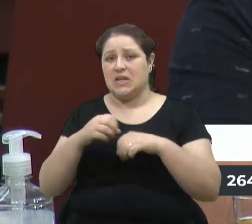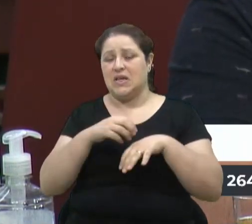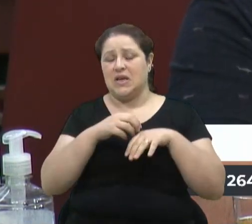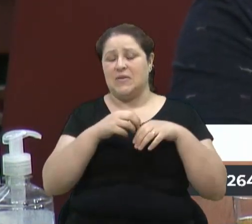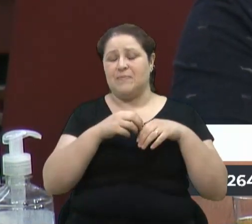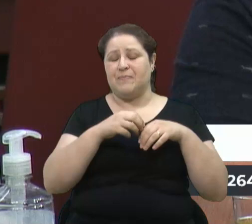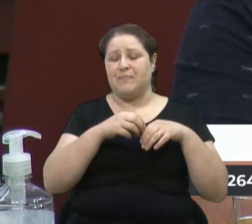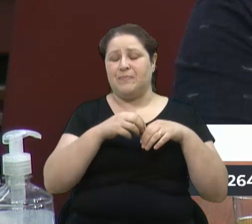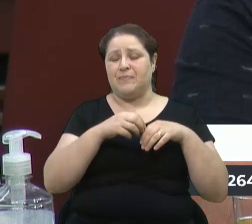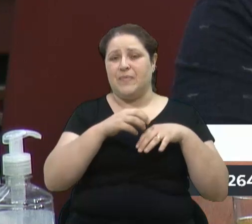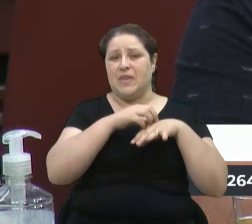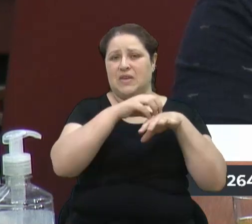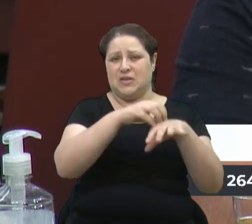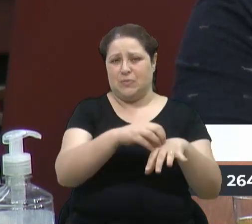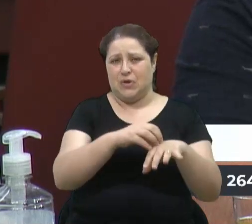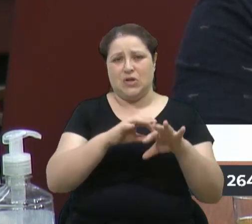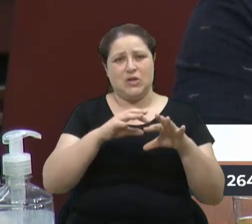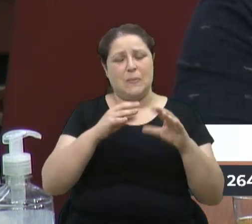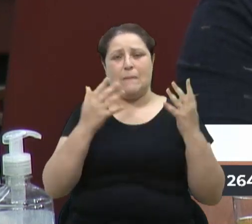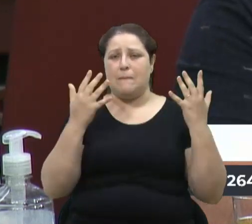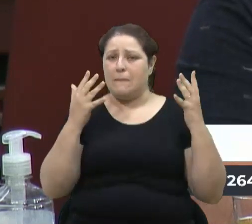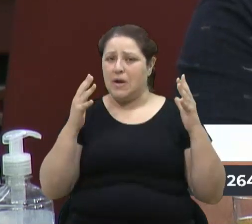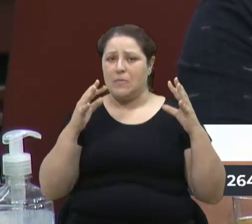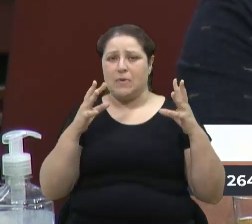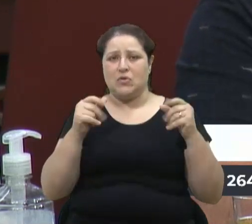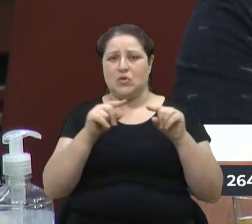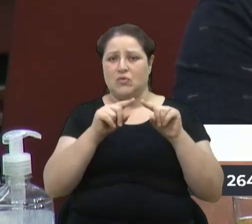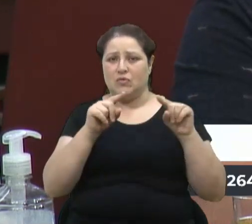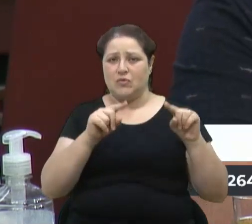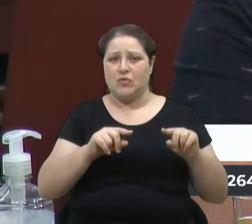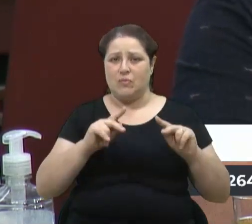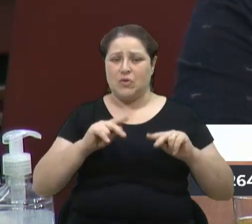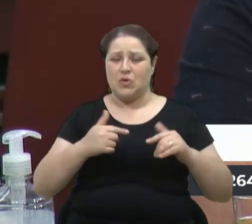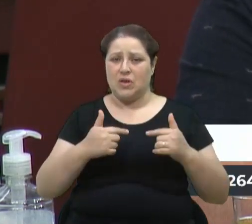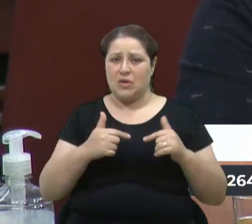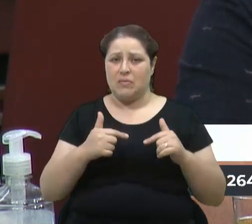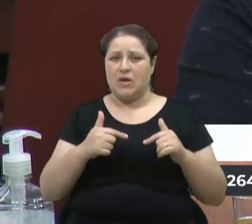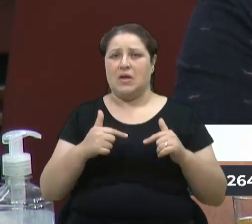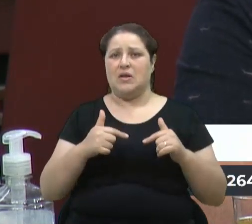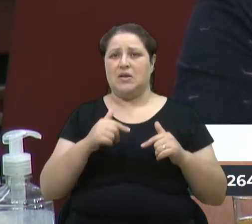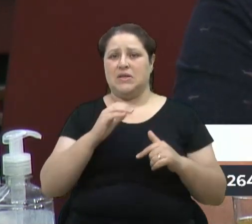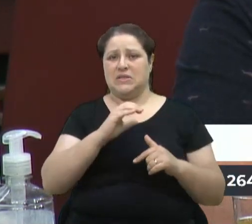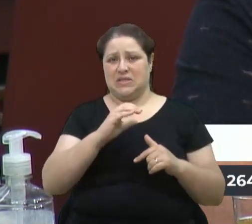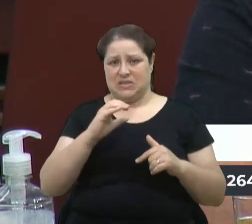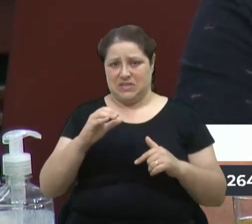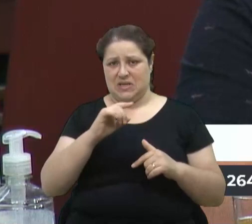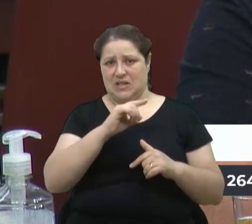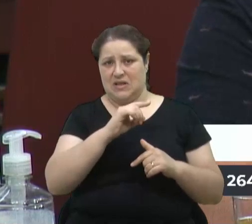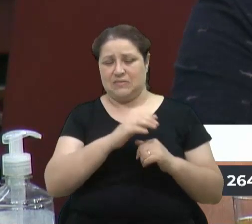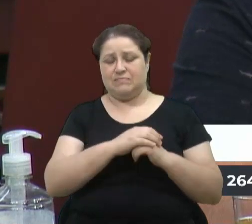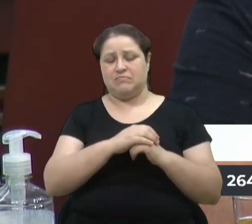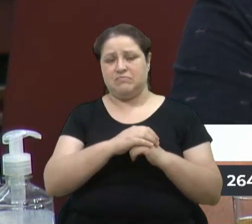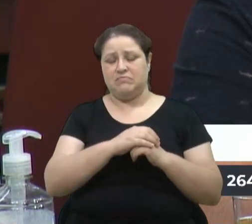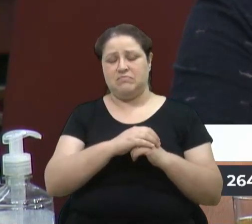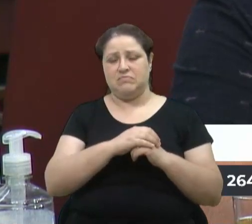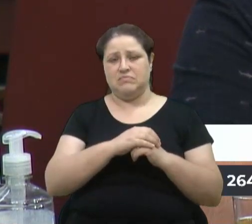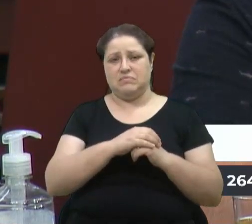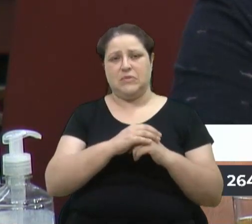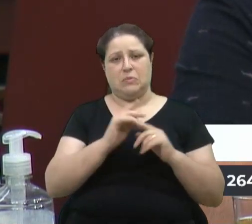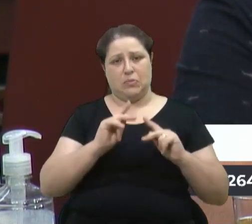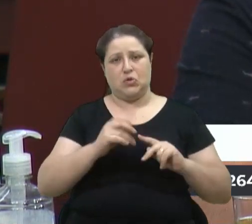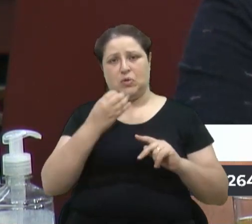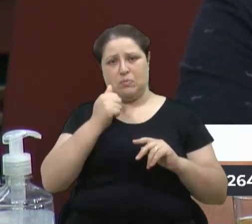da Secretaria e os cargos em confiança do transporte. São pessoas do bem, pessoas que trabalham. Mas sabe, vereador, eu voltei agora, de